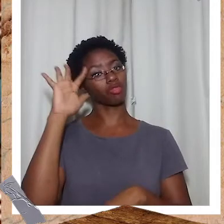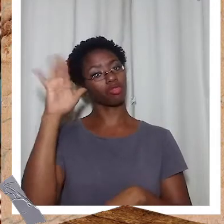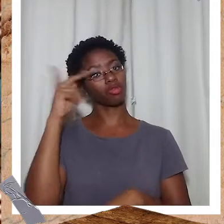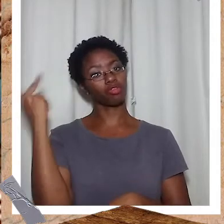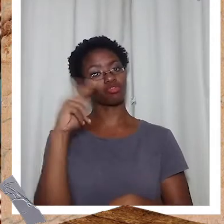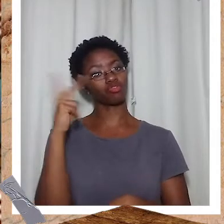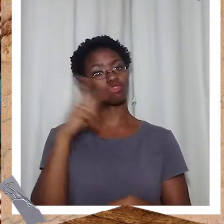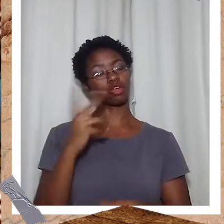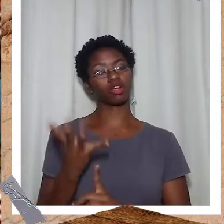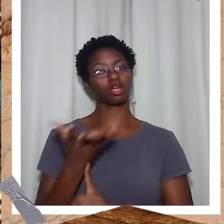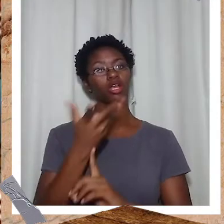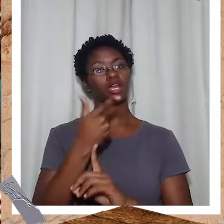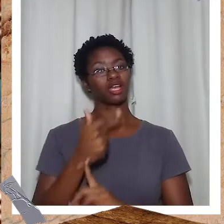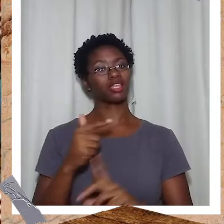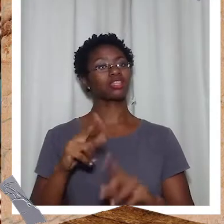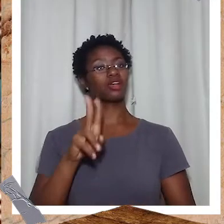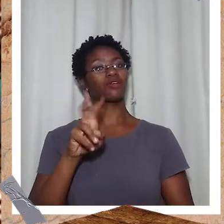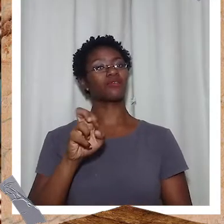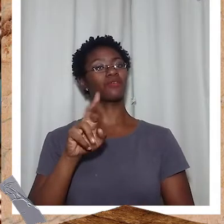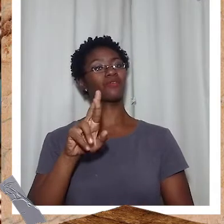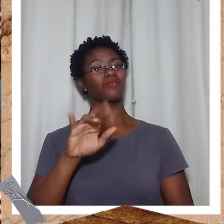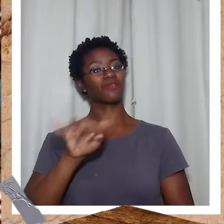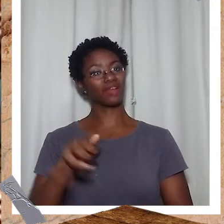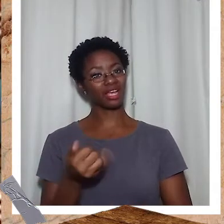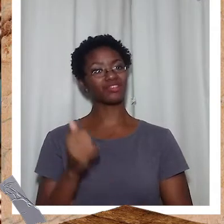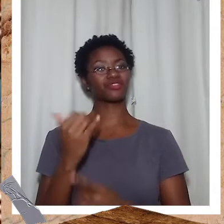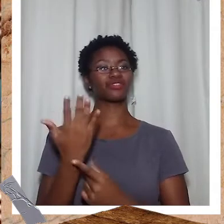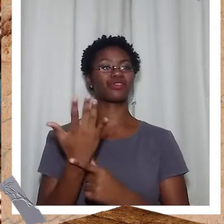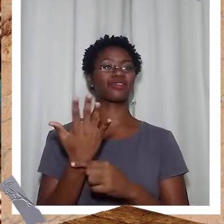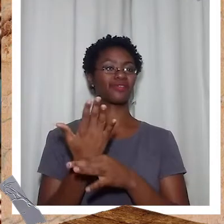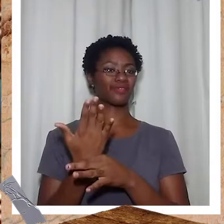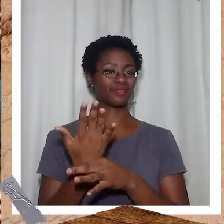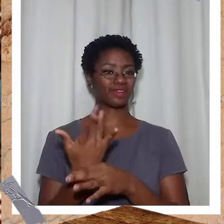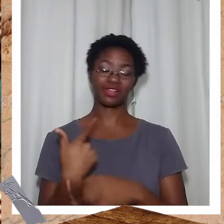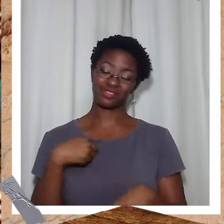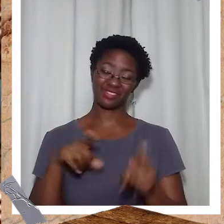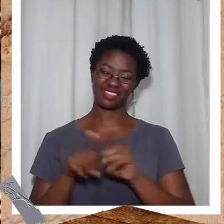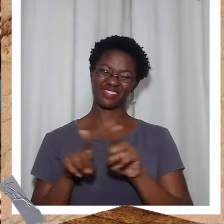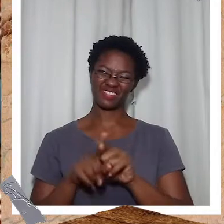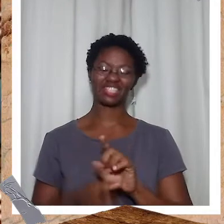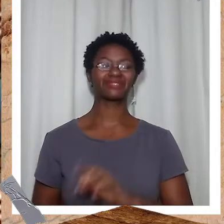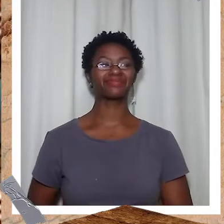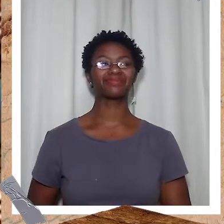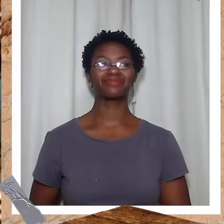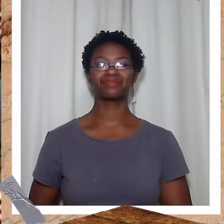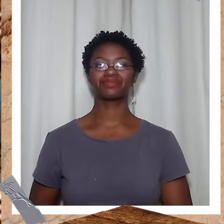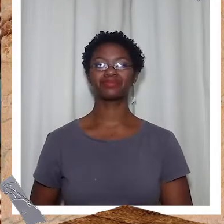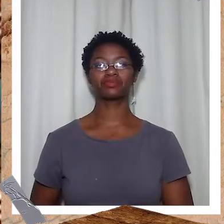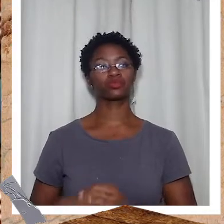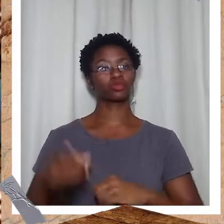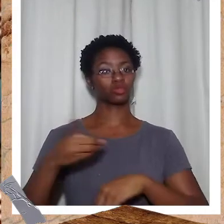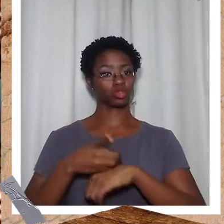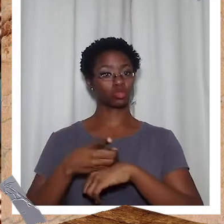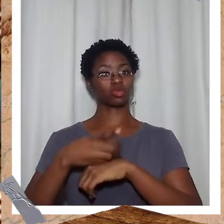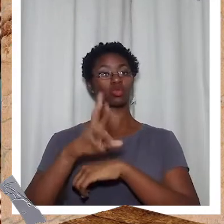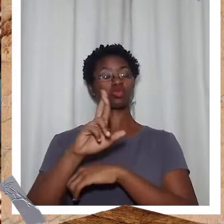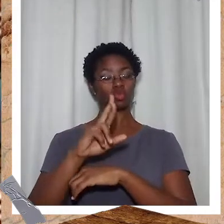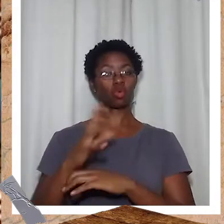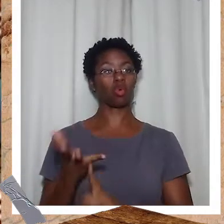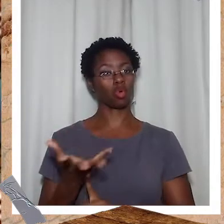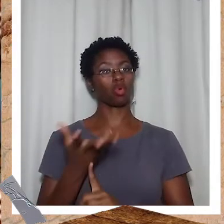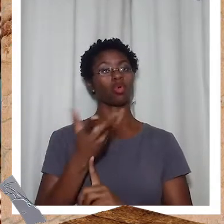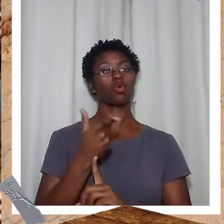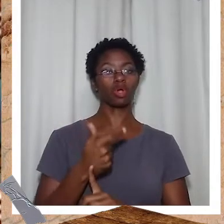da UERJ, que me alegra muito, que eu também sou cria da UERJ. Ele é doutor em artes